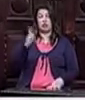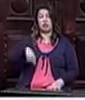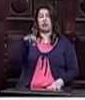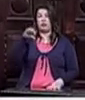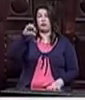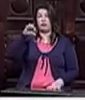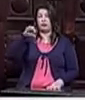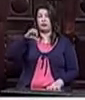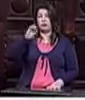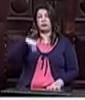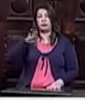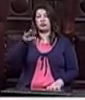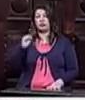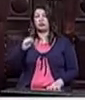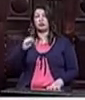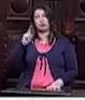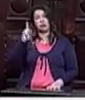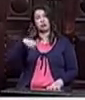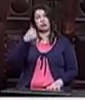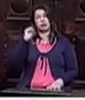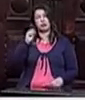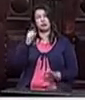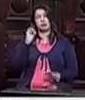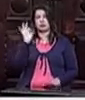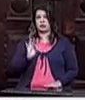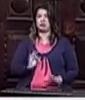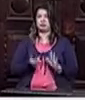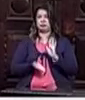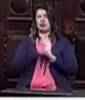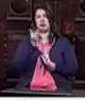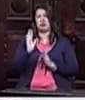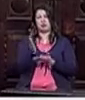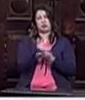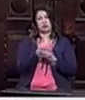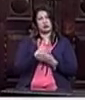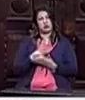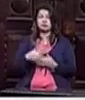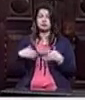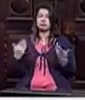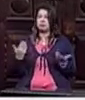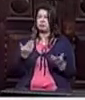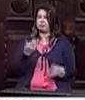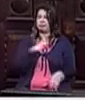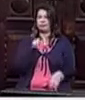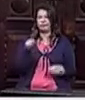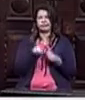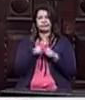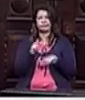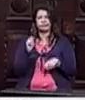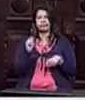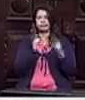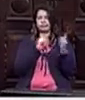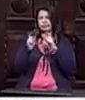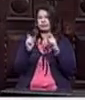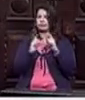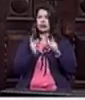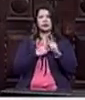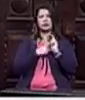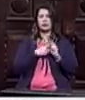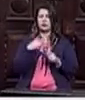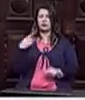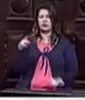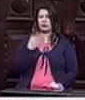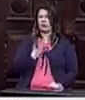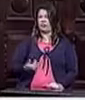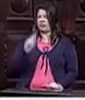seja, 18% a mais da previsão da arrecadação. Então vocês não fazem a auditoria da dívida com o governo federal que